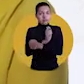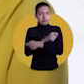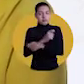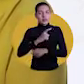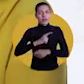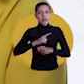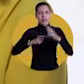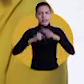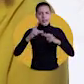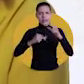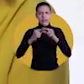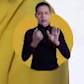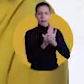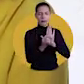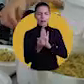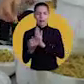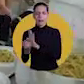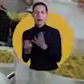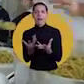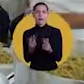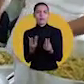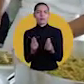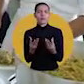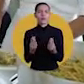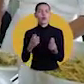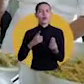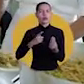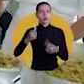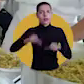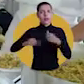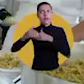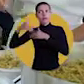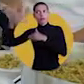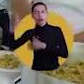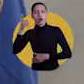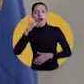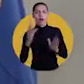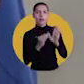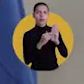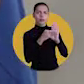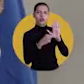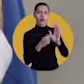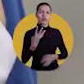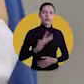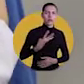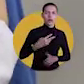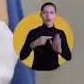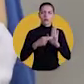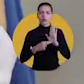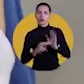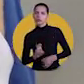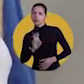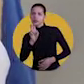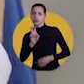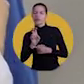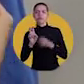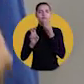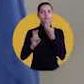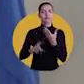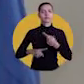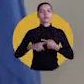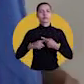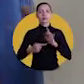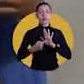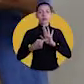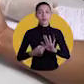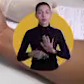especialmente à medida em que vão se avolumando as notas 4, as notas 5, elas expressam a história dessa instituição. Então